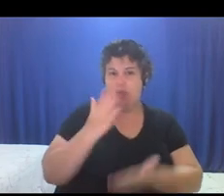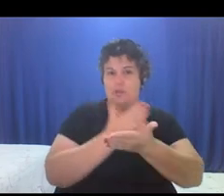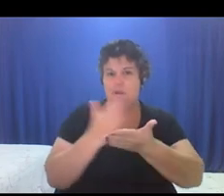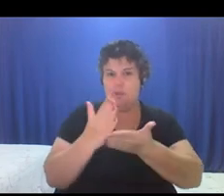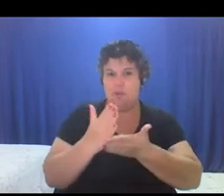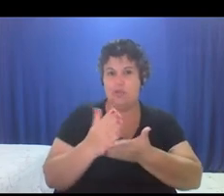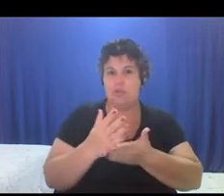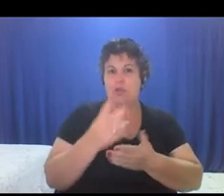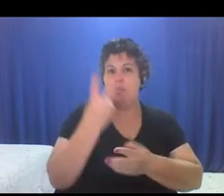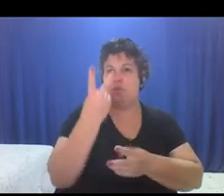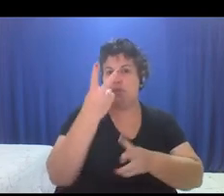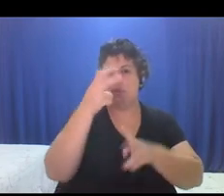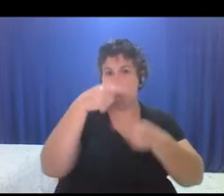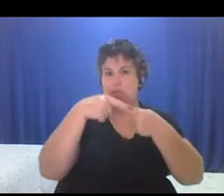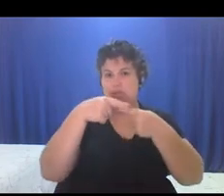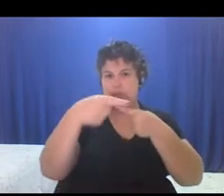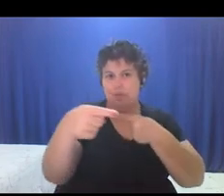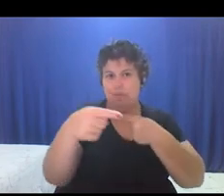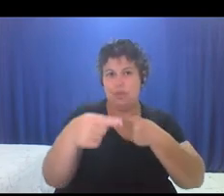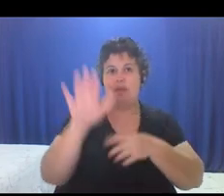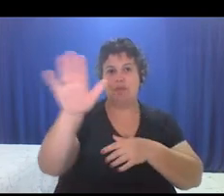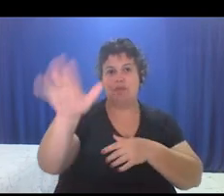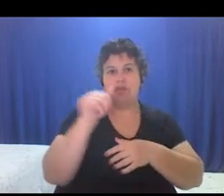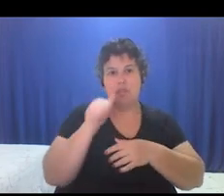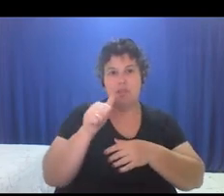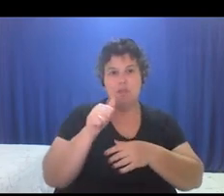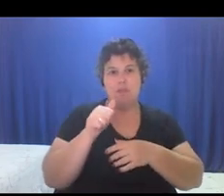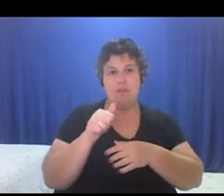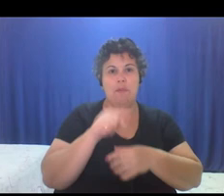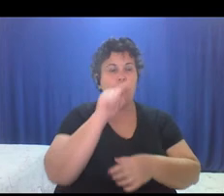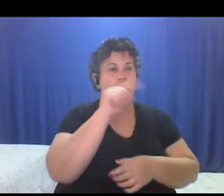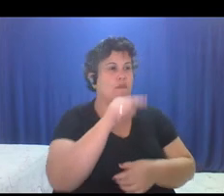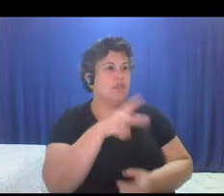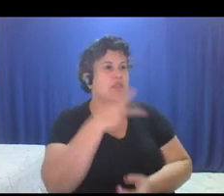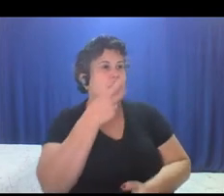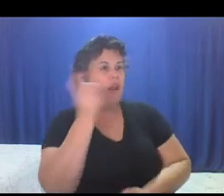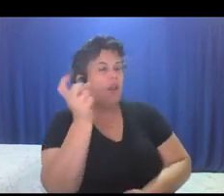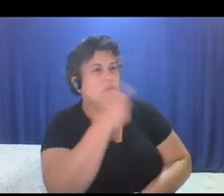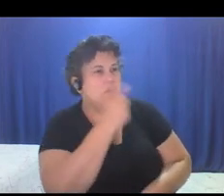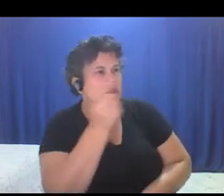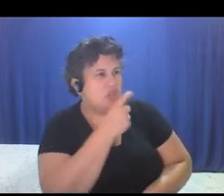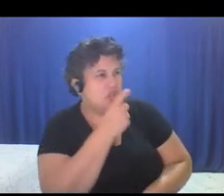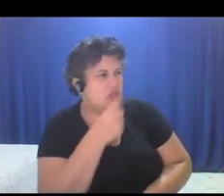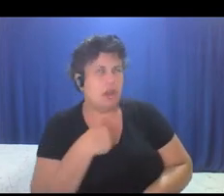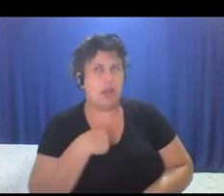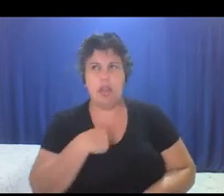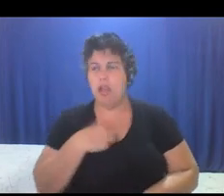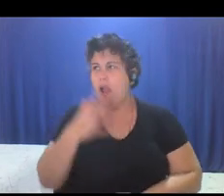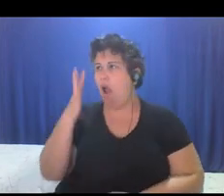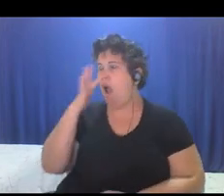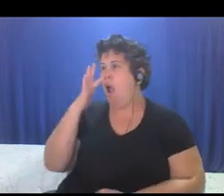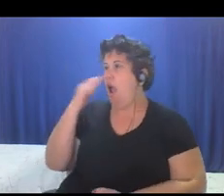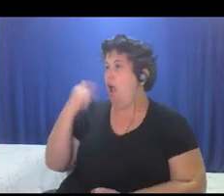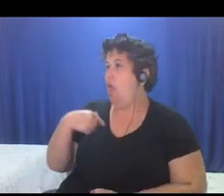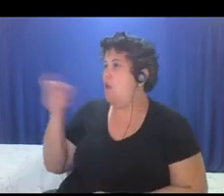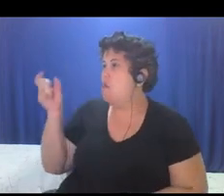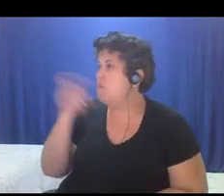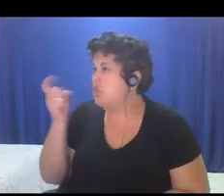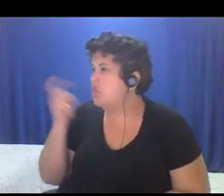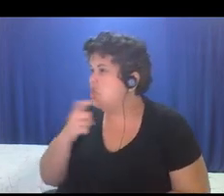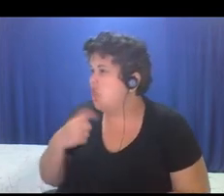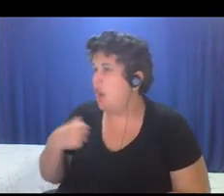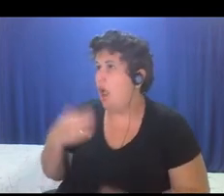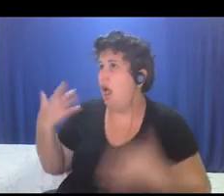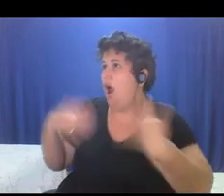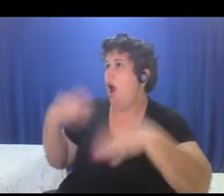gente me chamou no chat e me mandou: Júlia, você mentiu. Eu falei assim: gente, eu menti, eu fiquei desesperada já. E eu